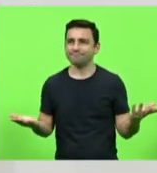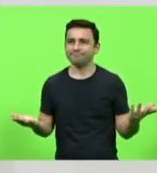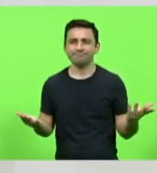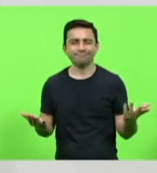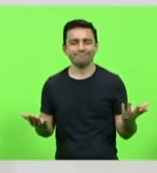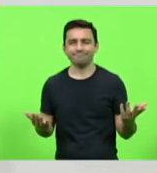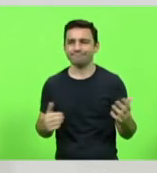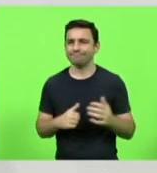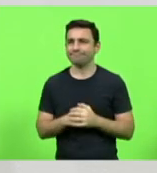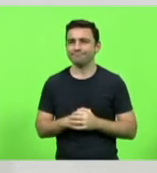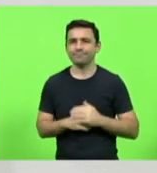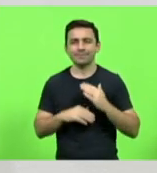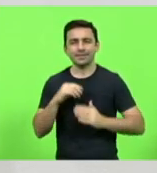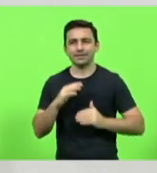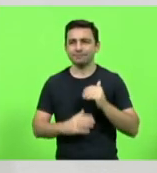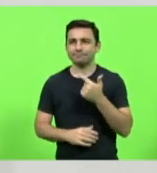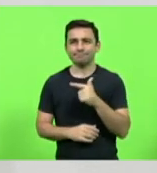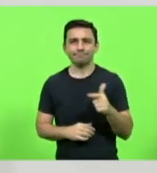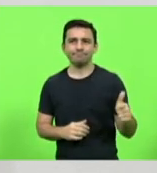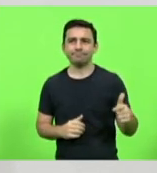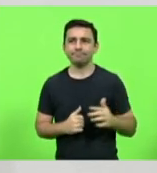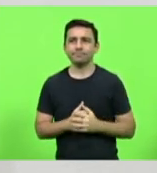é apelar. Mas eu,